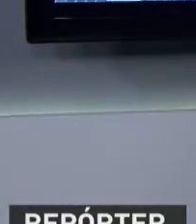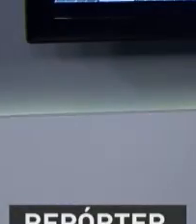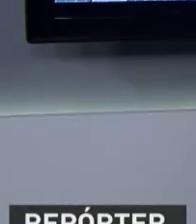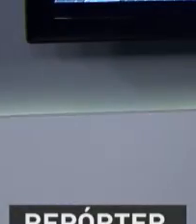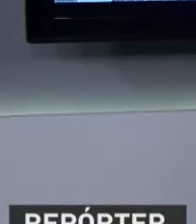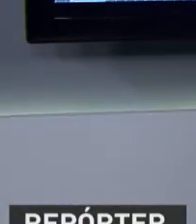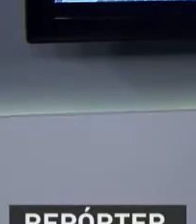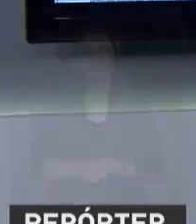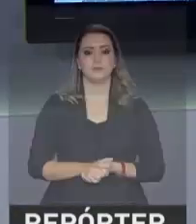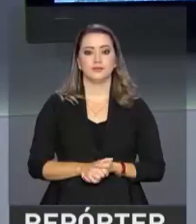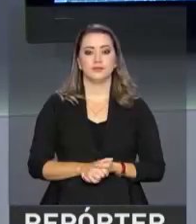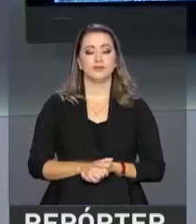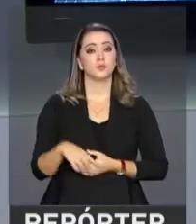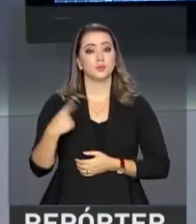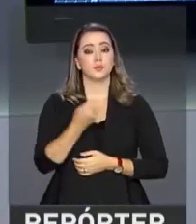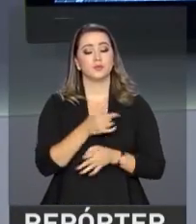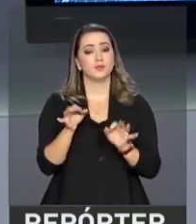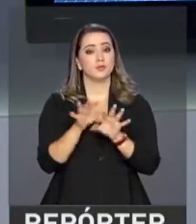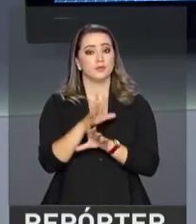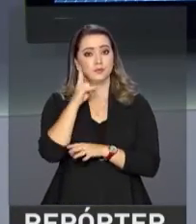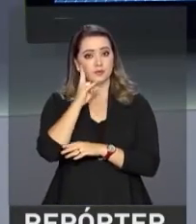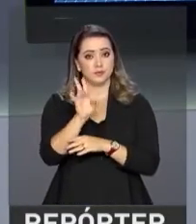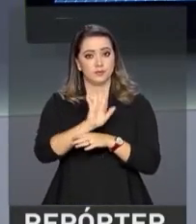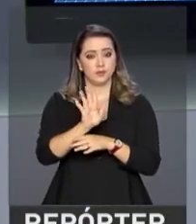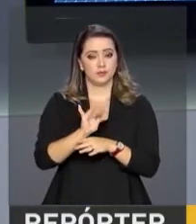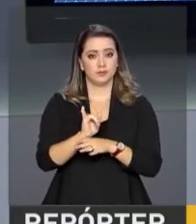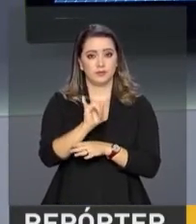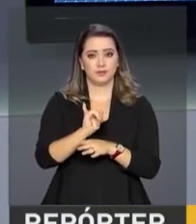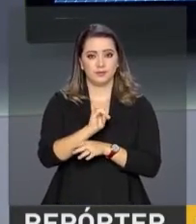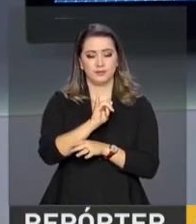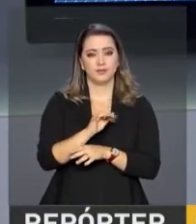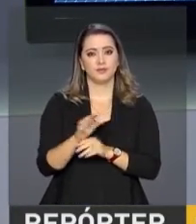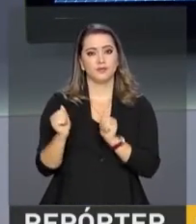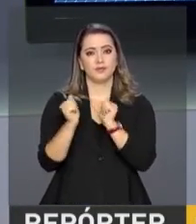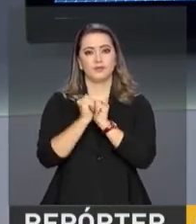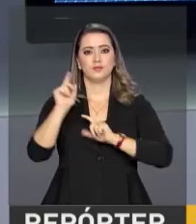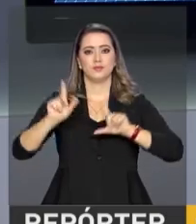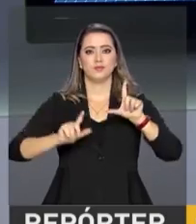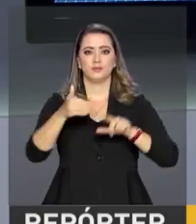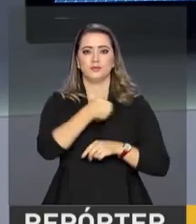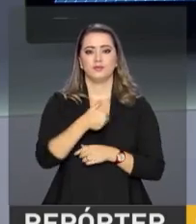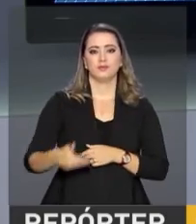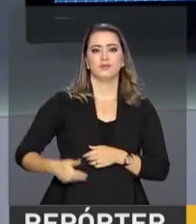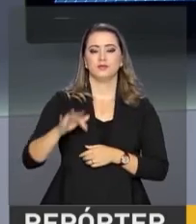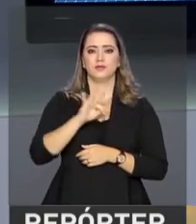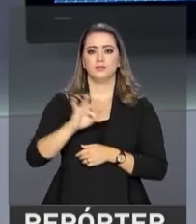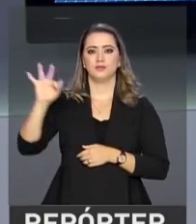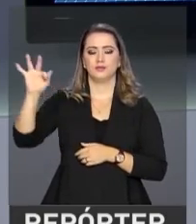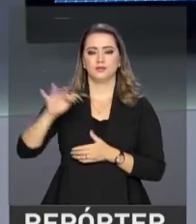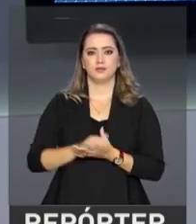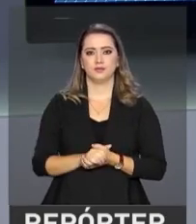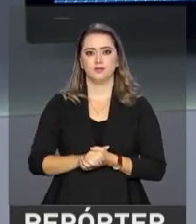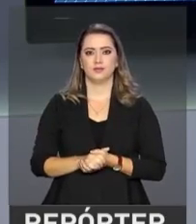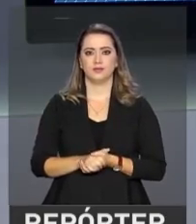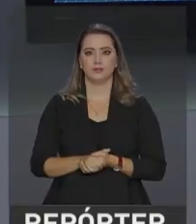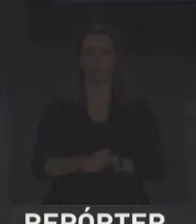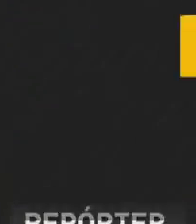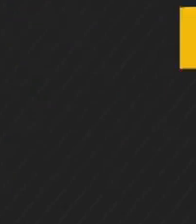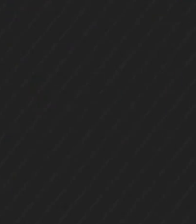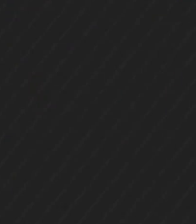nós ficamos por aqui você pode rever as reportagens no youtube continue na nbr a tv do governo federal